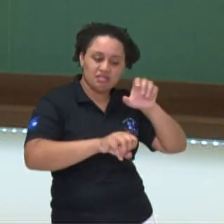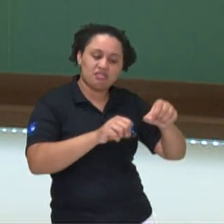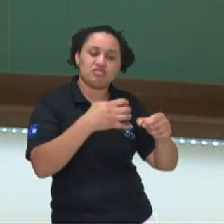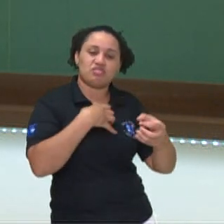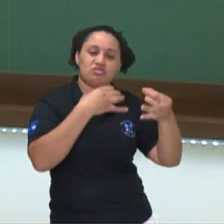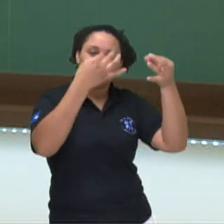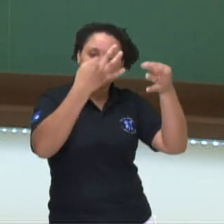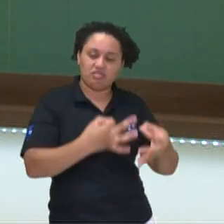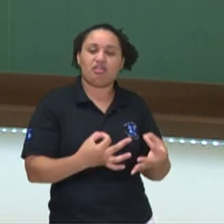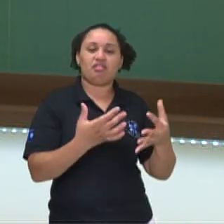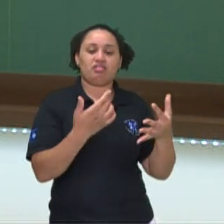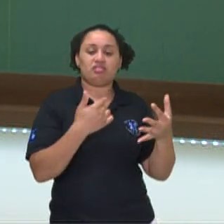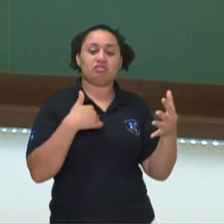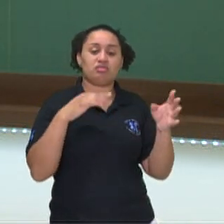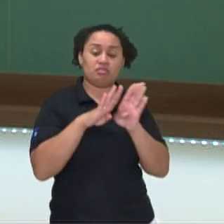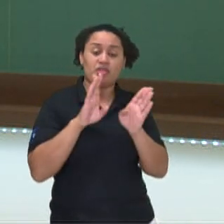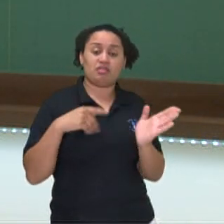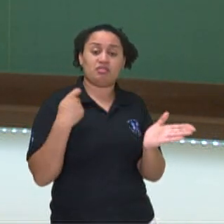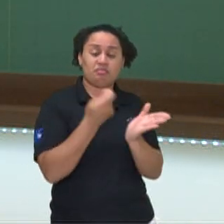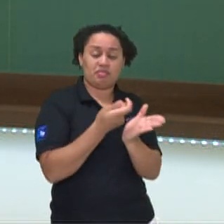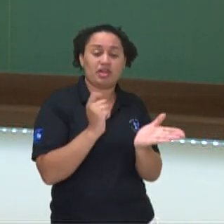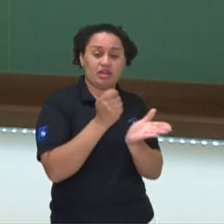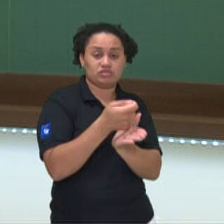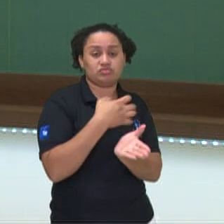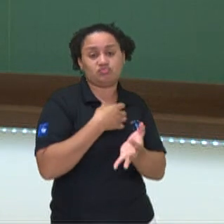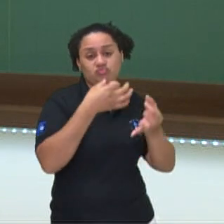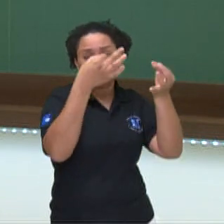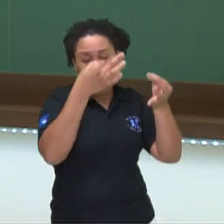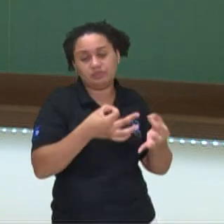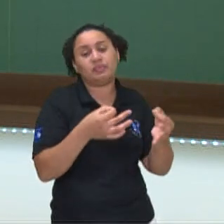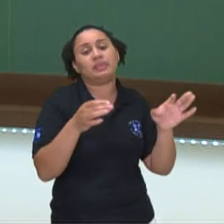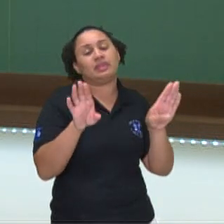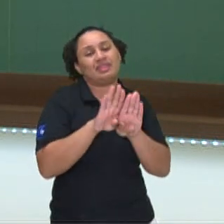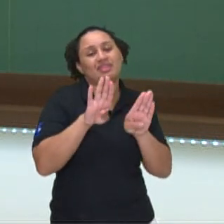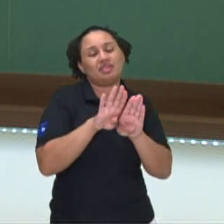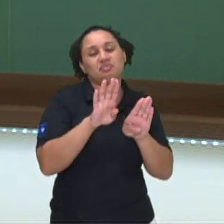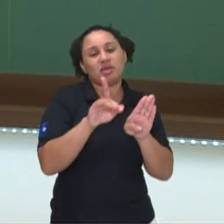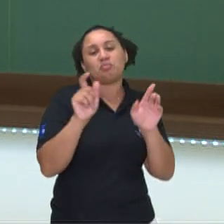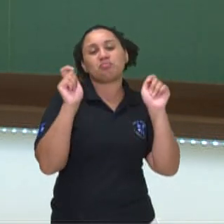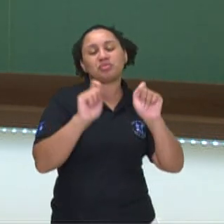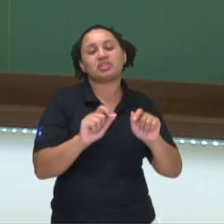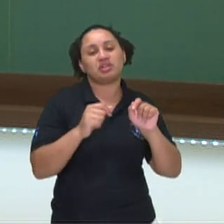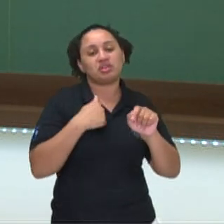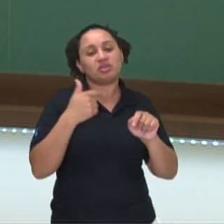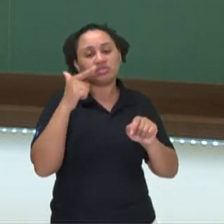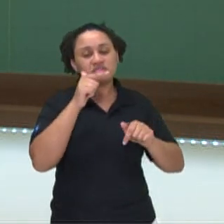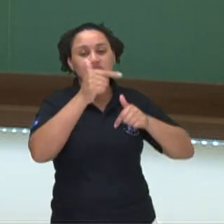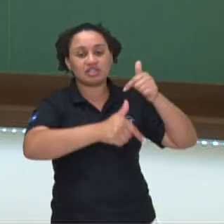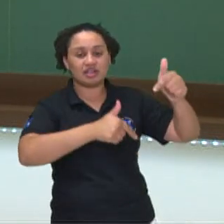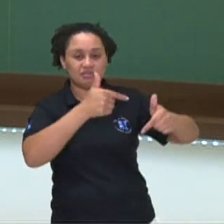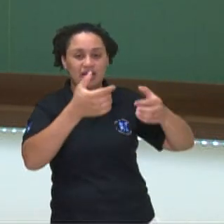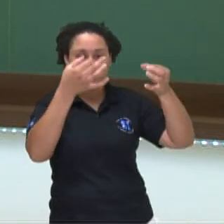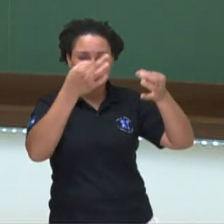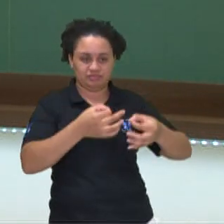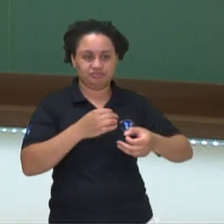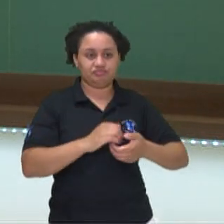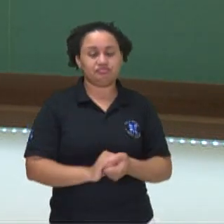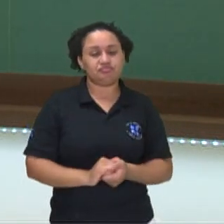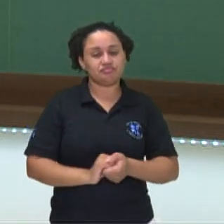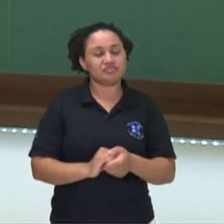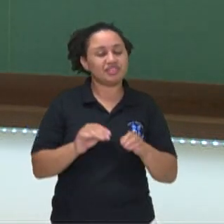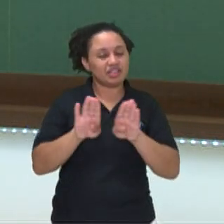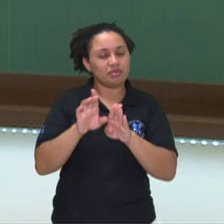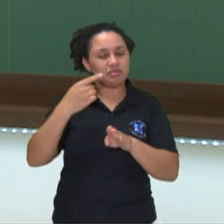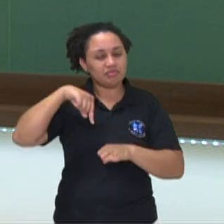adequado, serem remuneradas de forma adequada e também terem condições de trabalho adequadas? Para a gente refletir